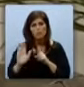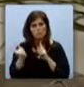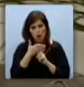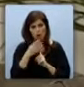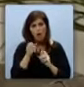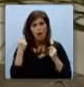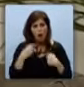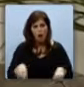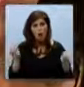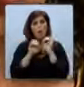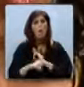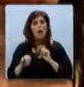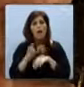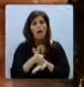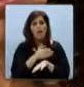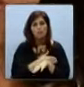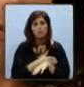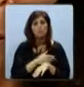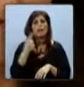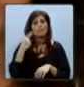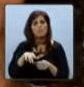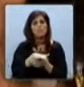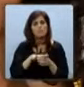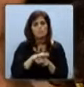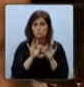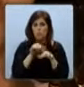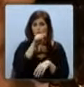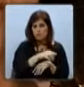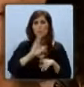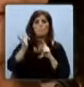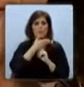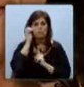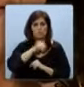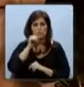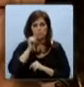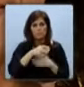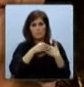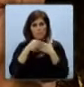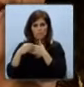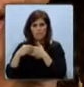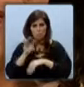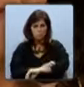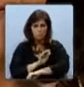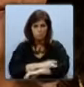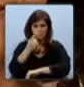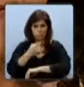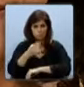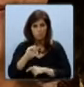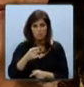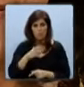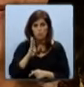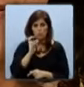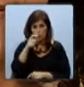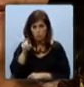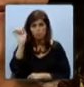antes da tragédia houve situações como essa de praz de praz lideradas por ele sim